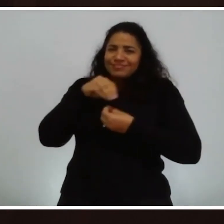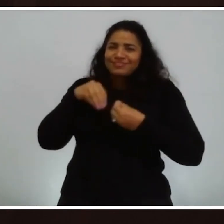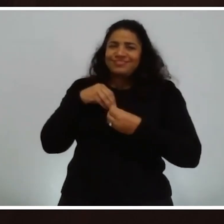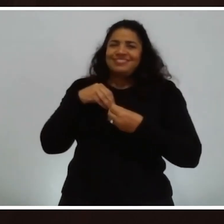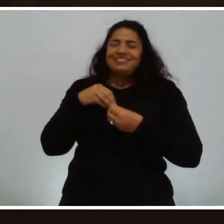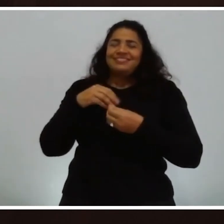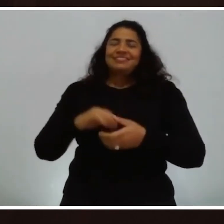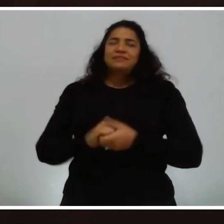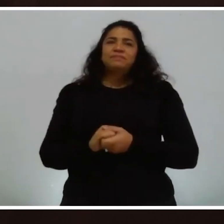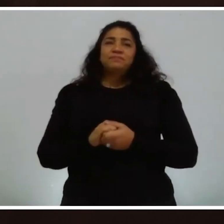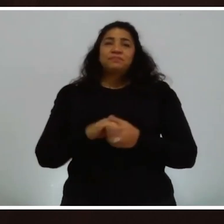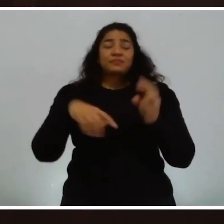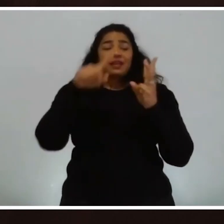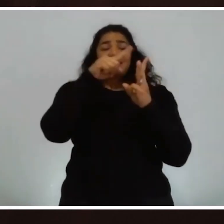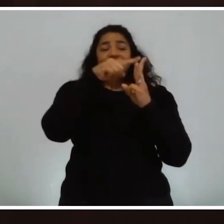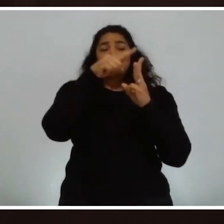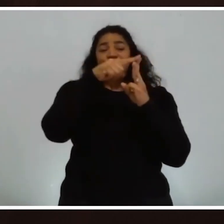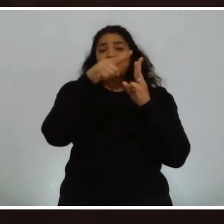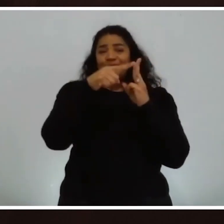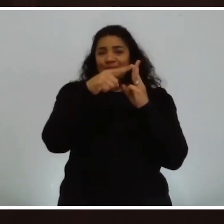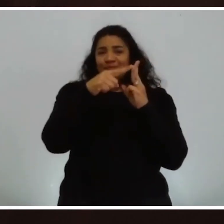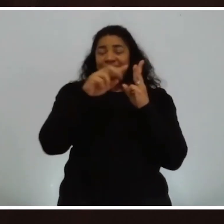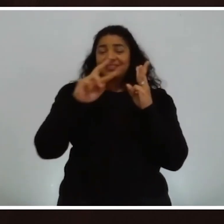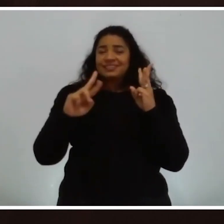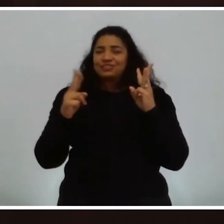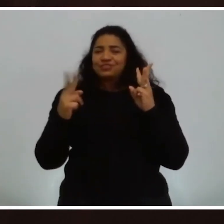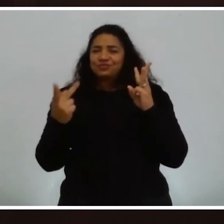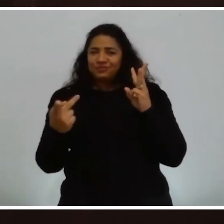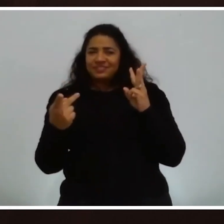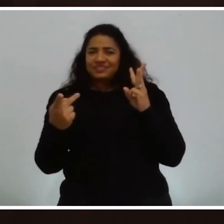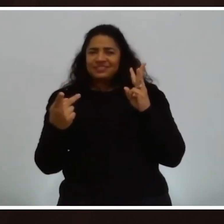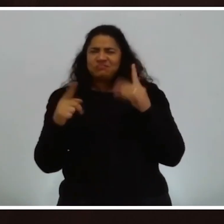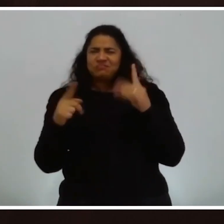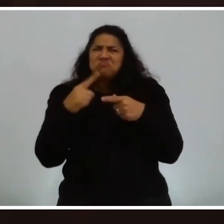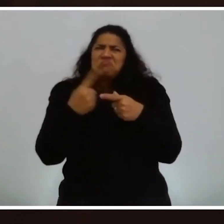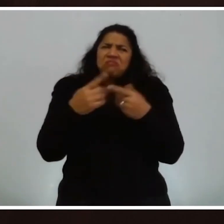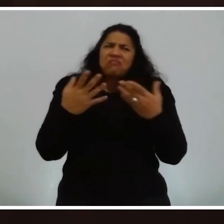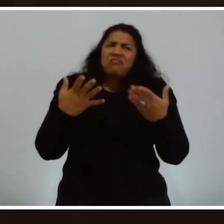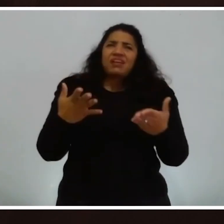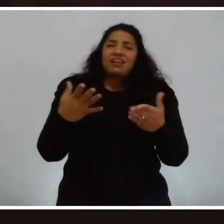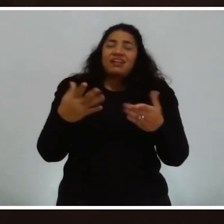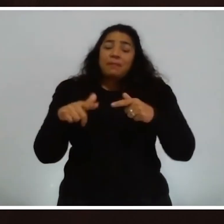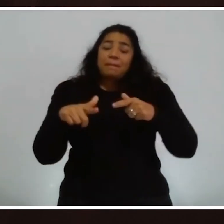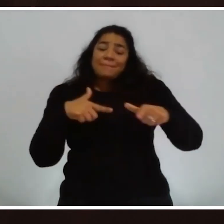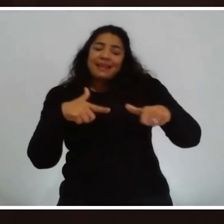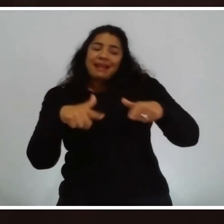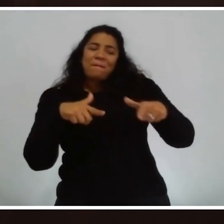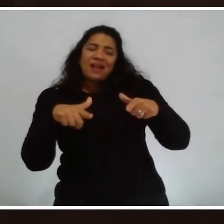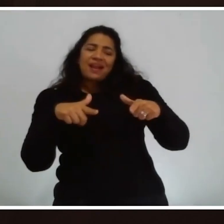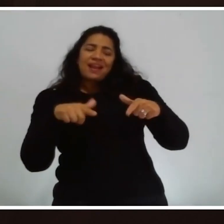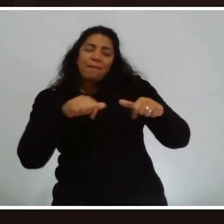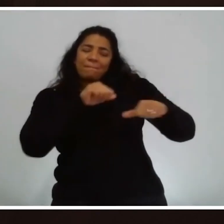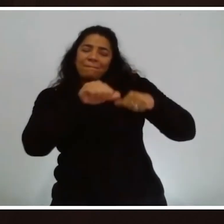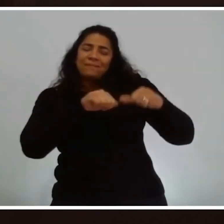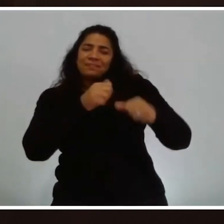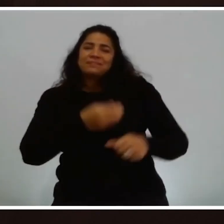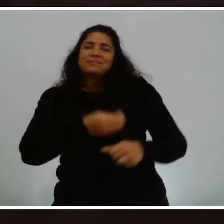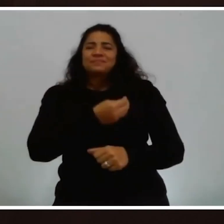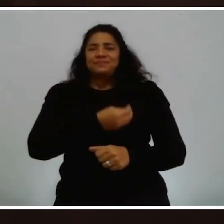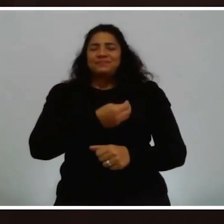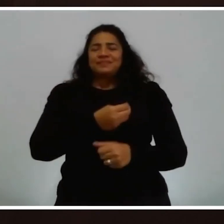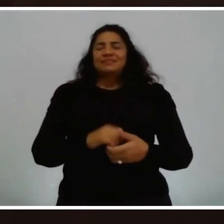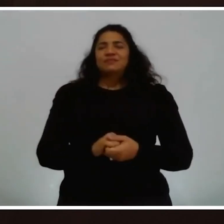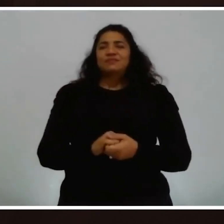distinção do Pai, Filho e Espírito Santo, irmãos, é para o trabalho. Hoje, por exemplo, nós falamos que nós estamos na era do Espírito, é